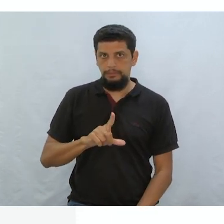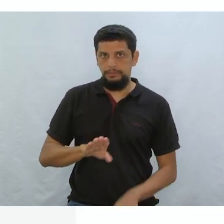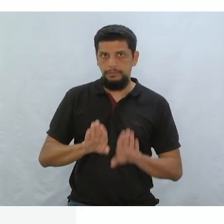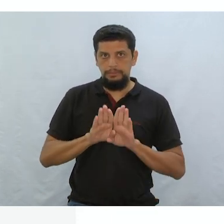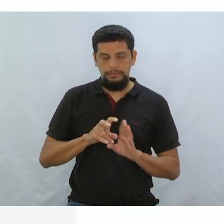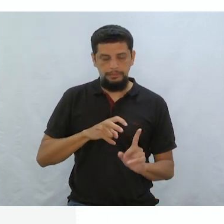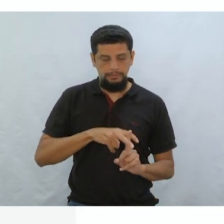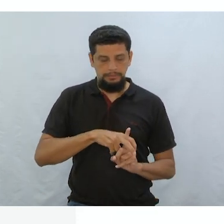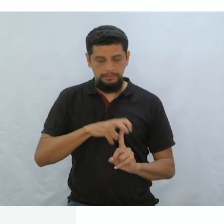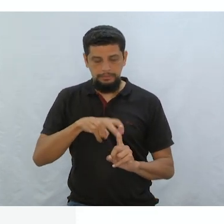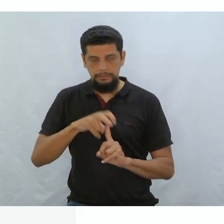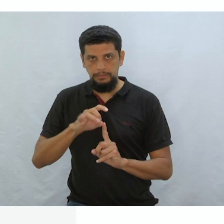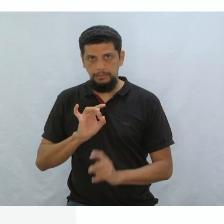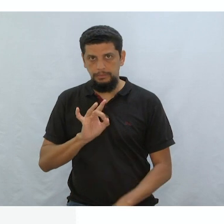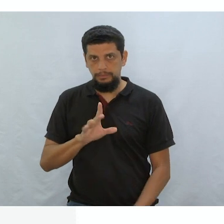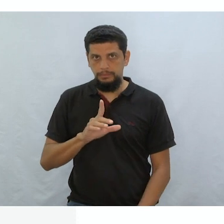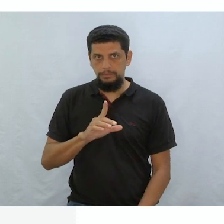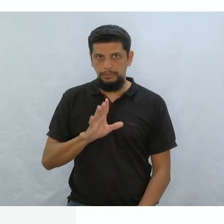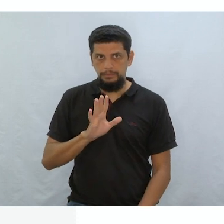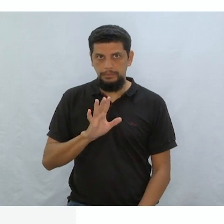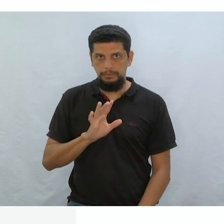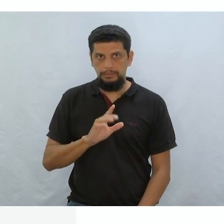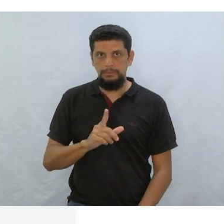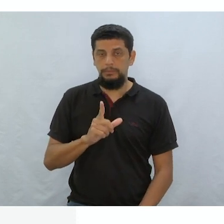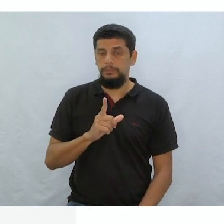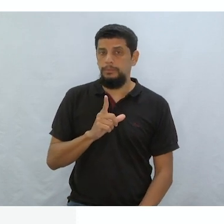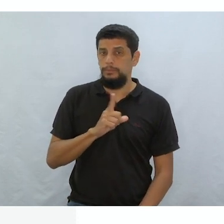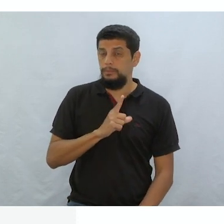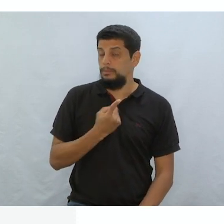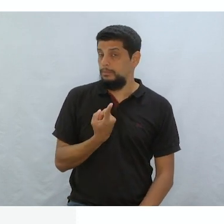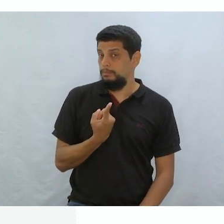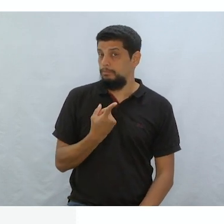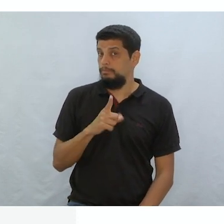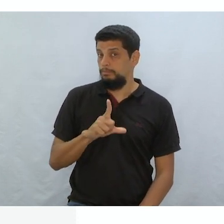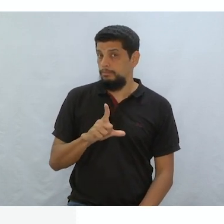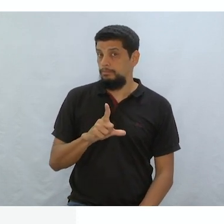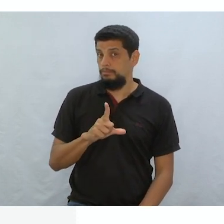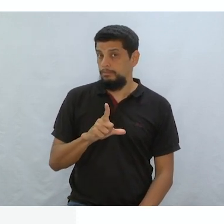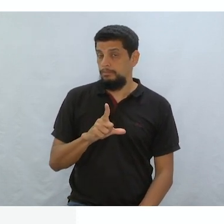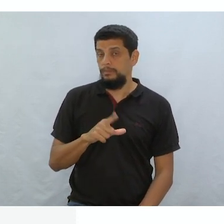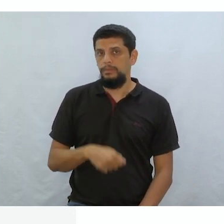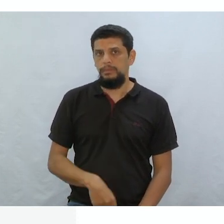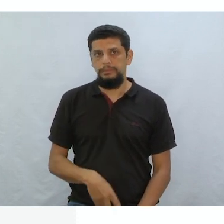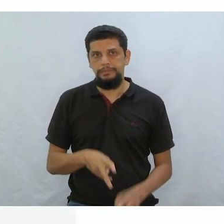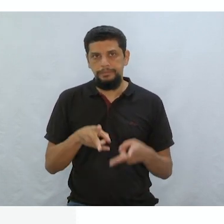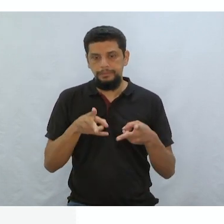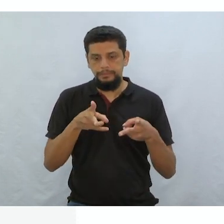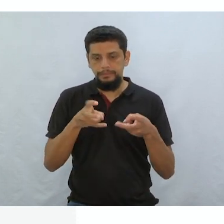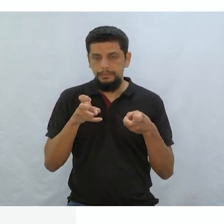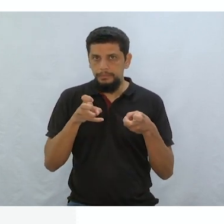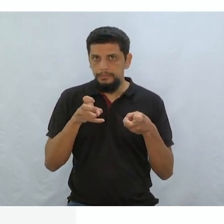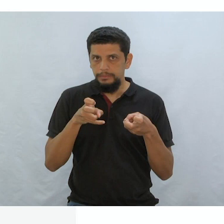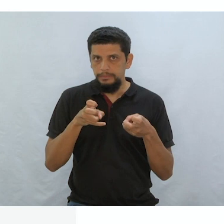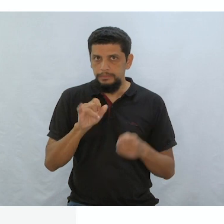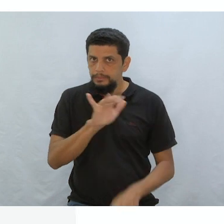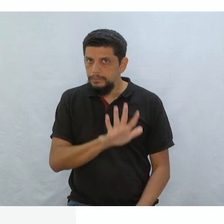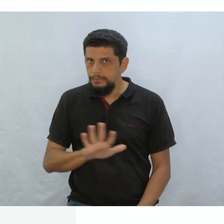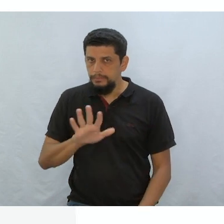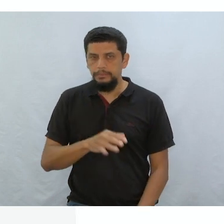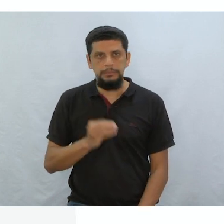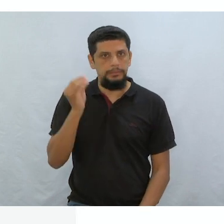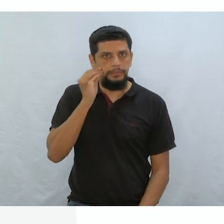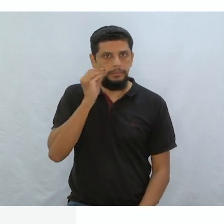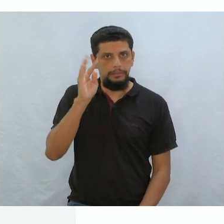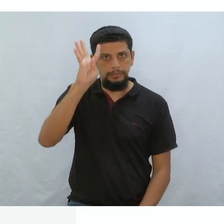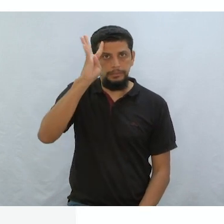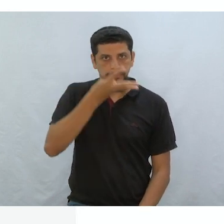suco em 2 litros, mas as garrafas ela só encontrou no mercado de 1 litro. Então, observem lá este